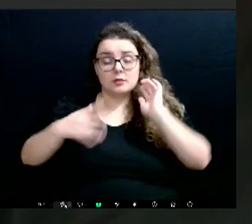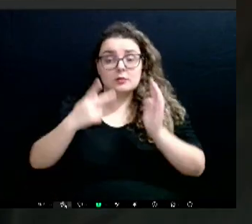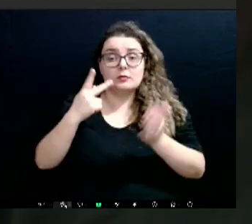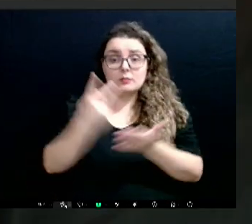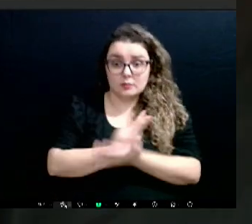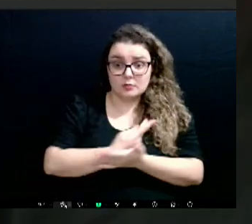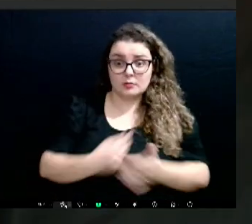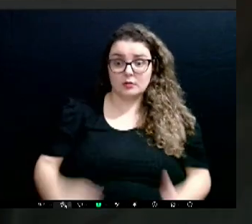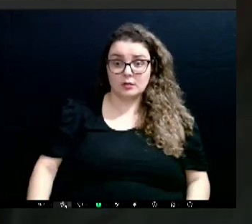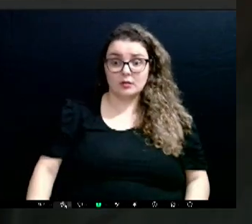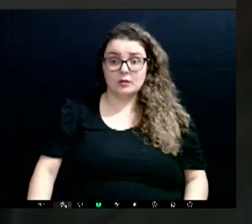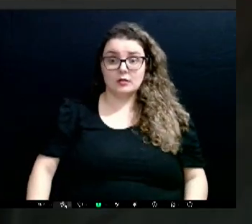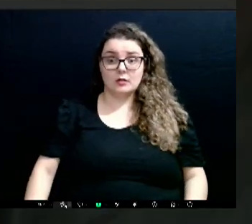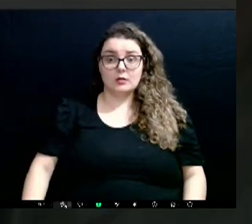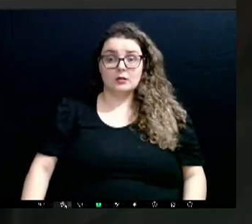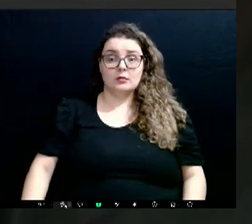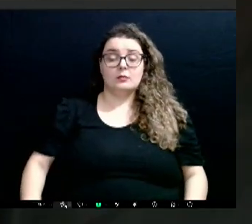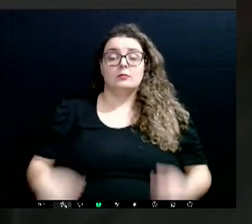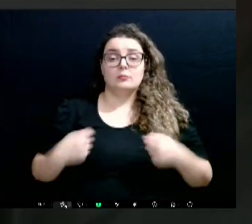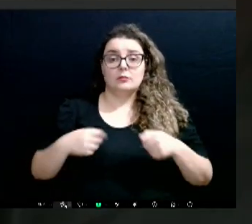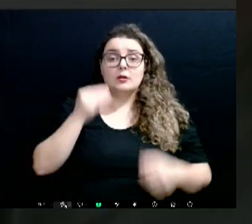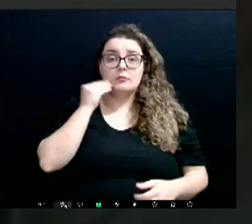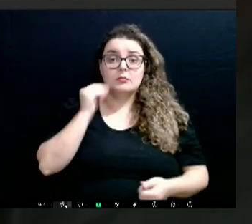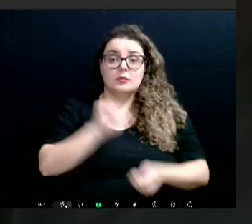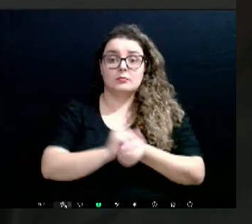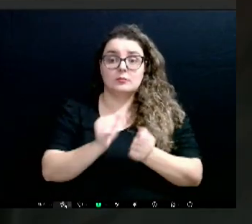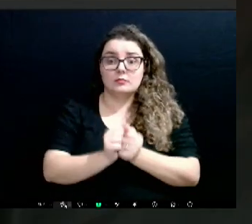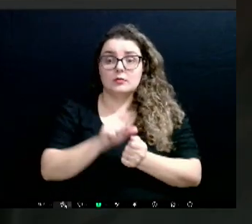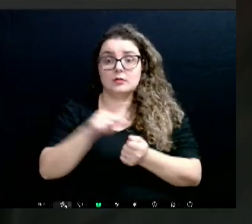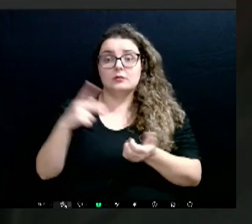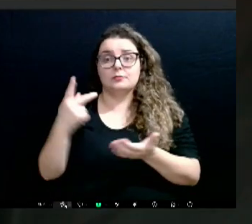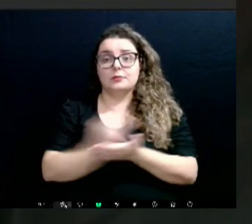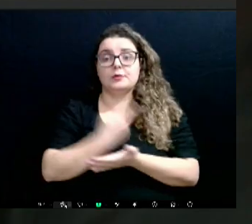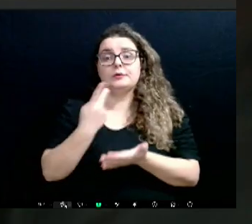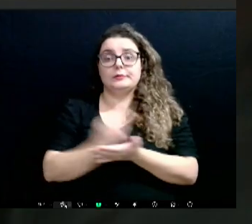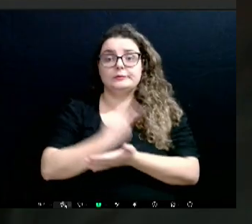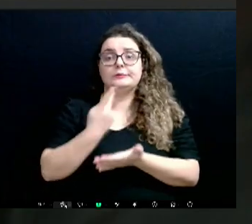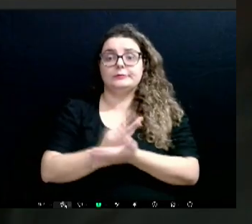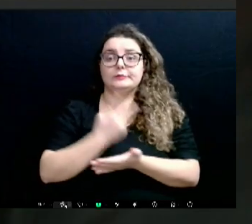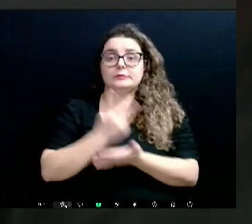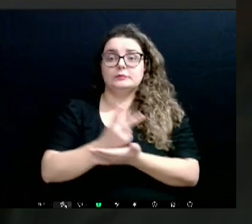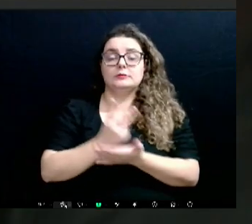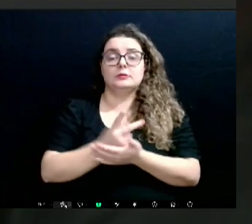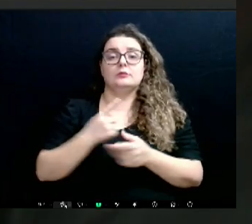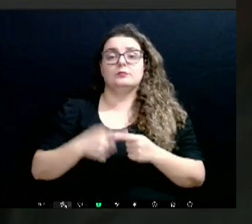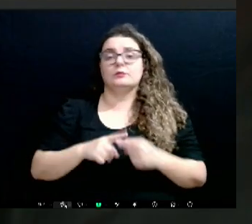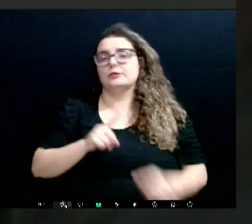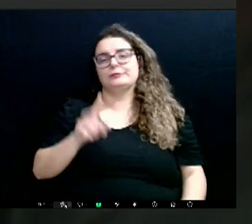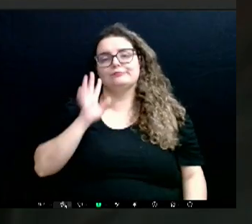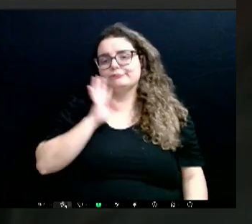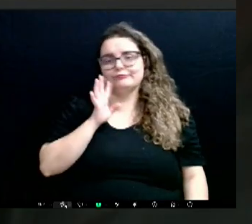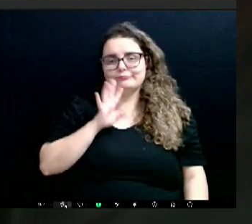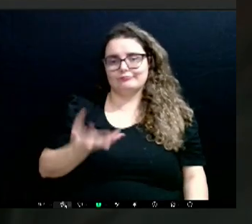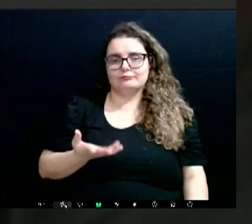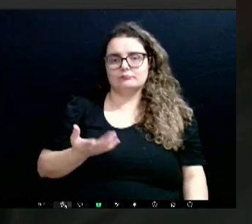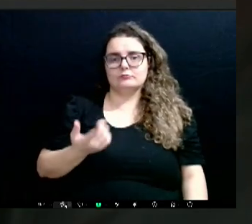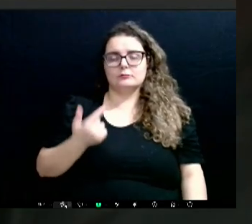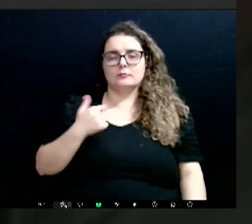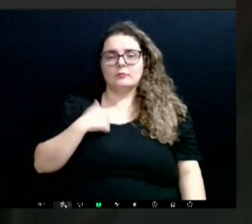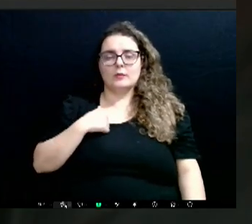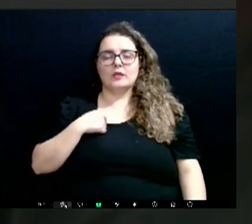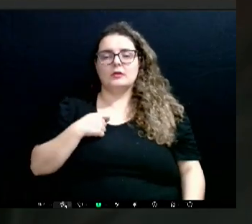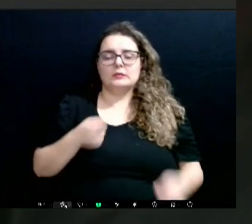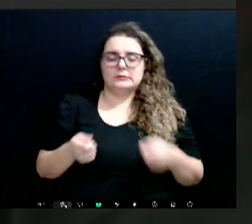tentar ajustar para não ficar cometendo esse erro várias vezes, porque daí não é legal. E eu fico me policiando,